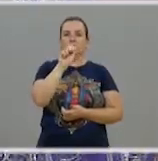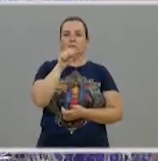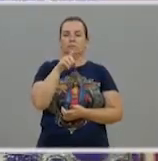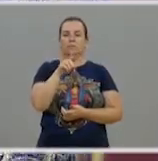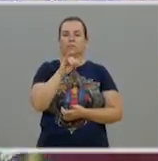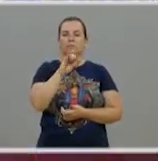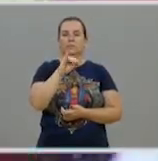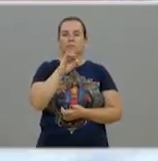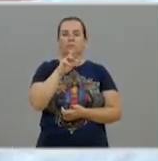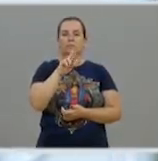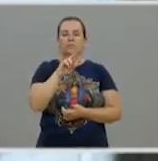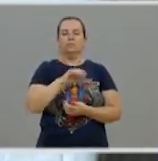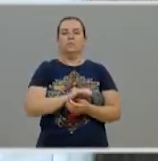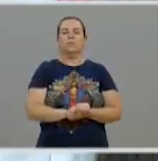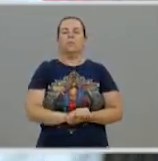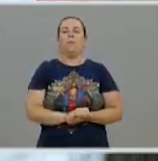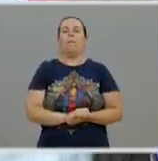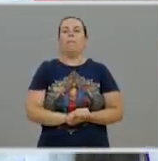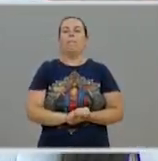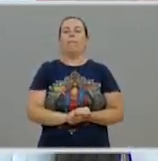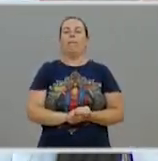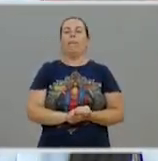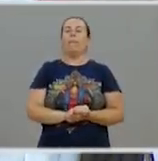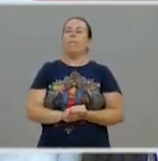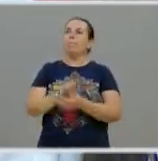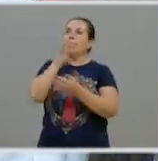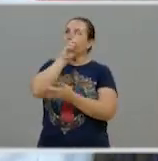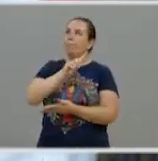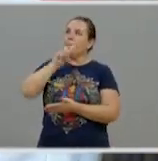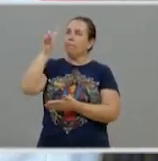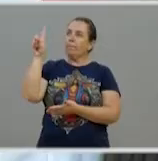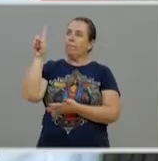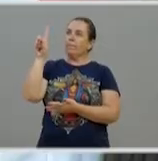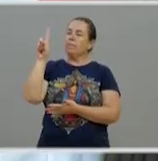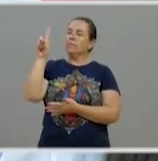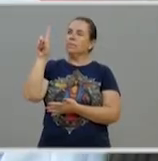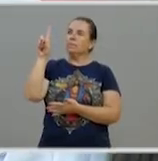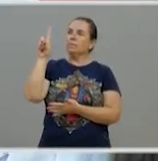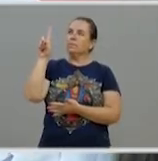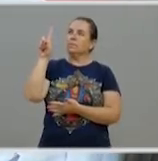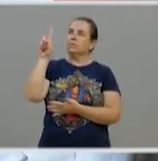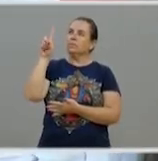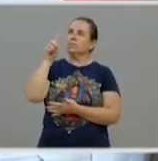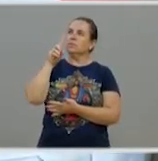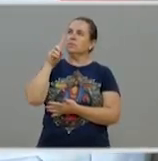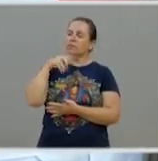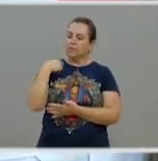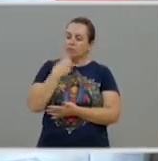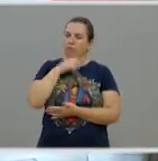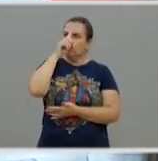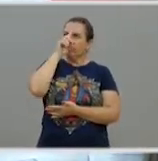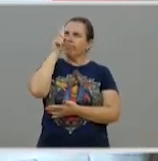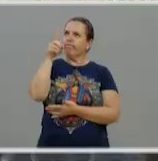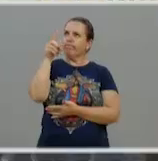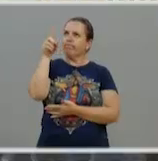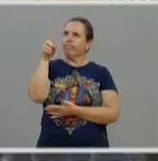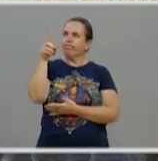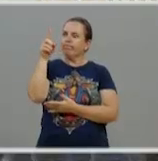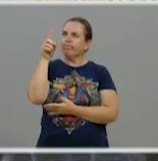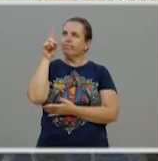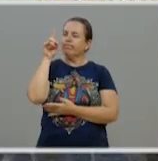Mato Grosso do Sul. Ó Deus, que nos mandastes ouvir o vosso Filho